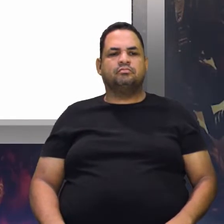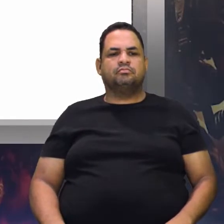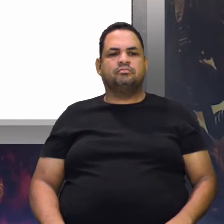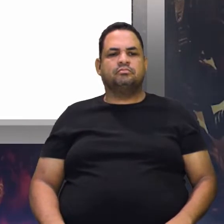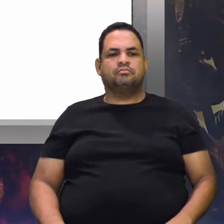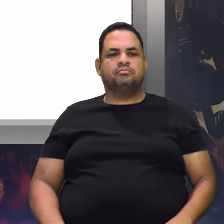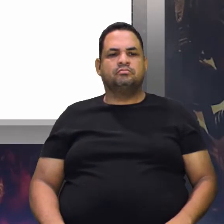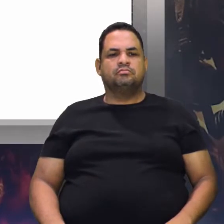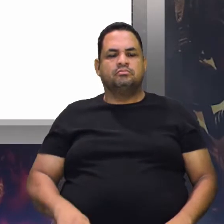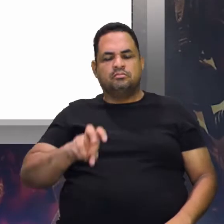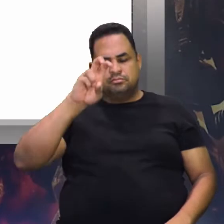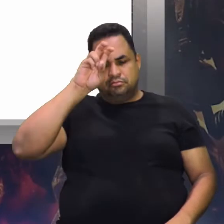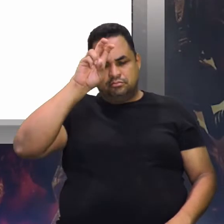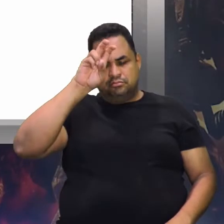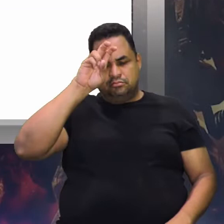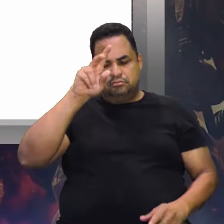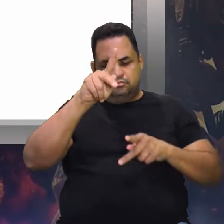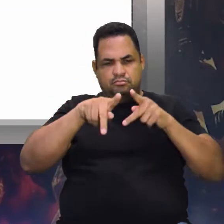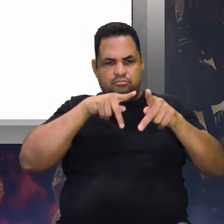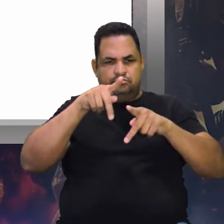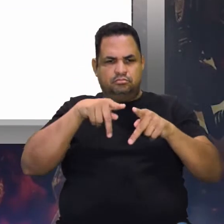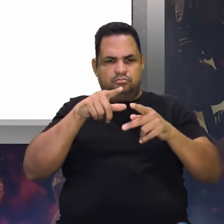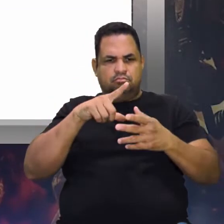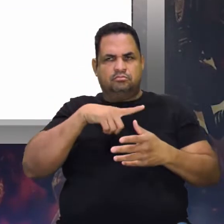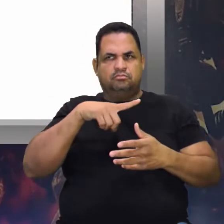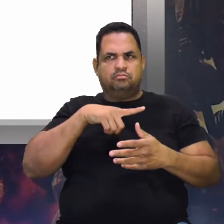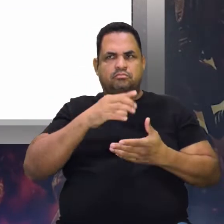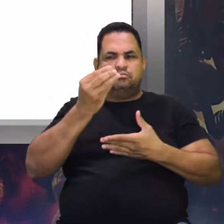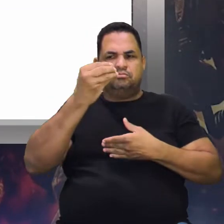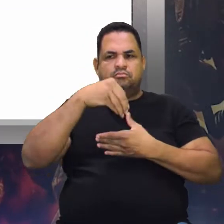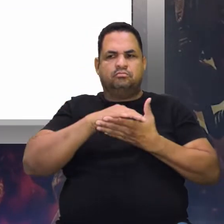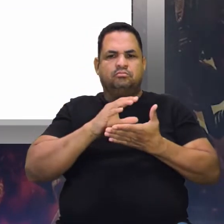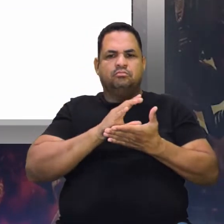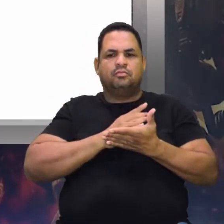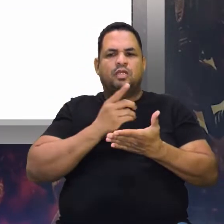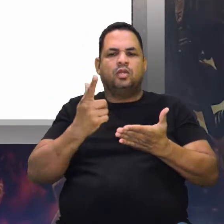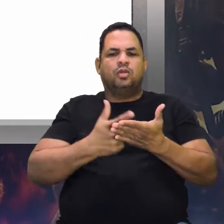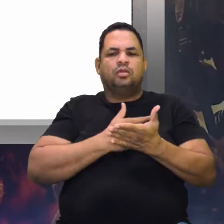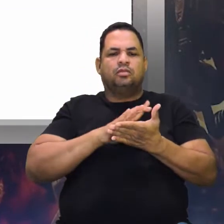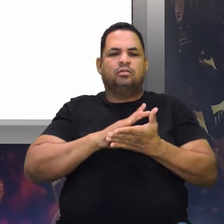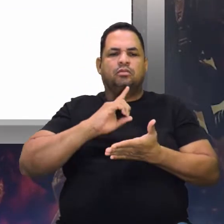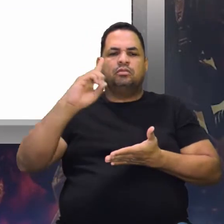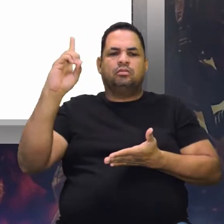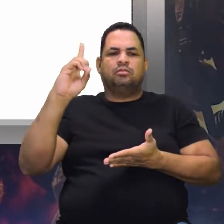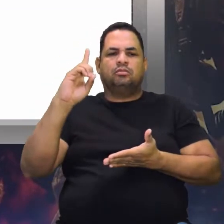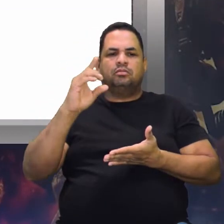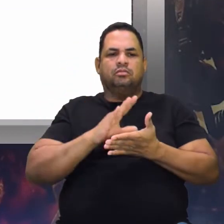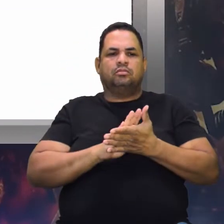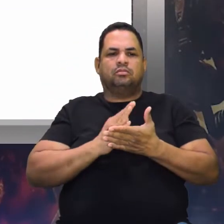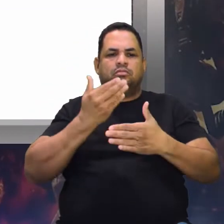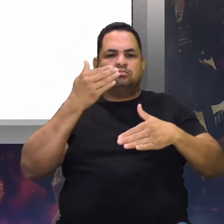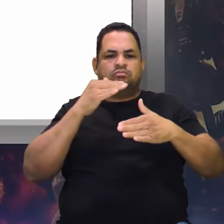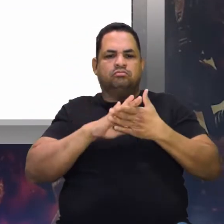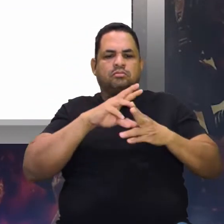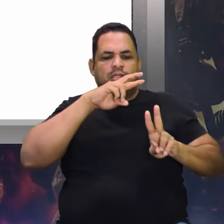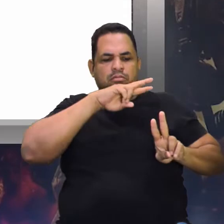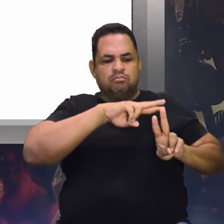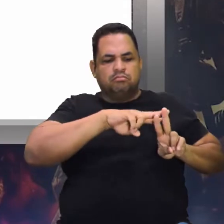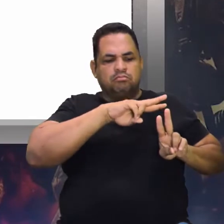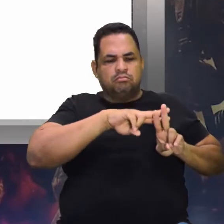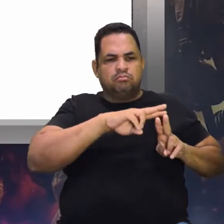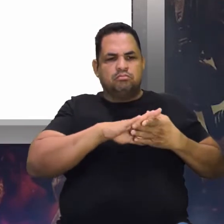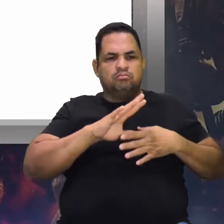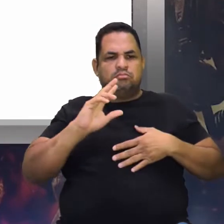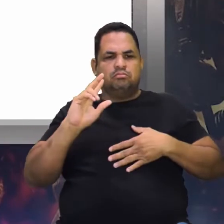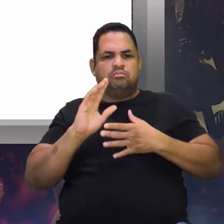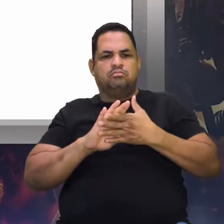Os egípcios, eles são tratados muito na Bíblia, quando nós vamos ver ali o cativeiro do Egito, né? Quando os hebreus